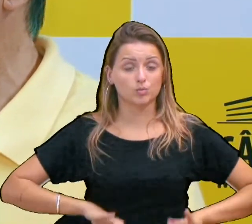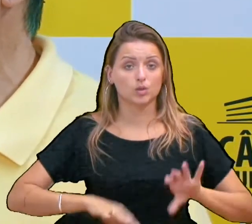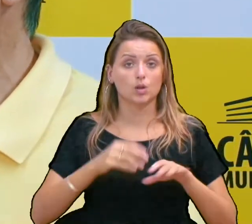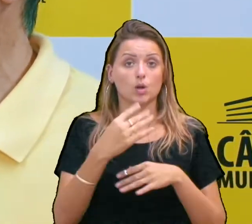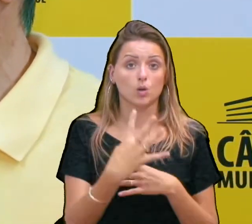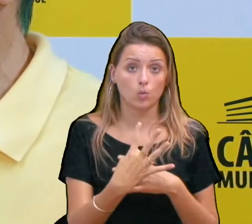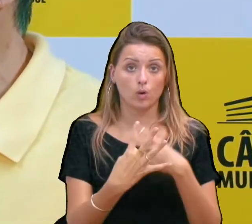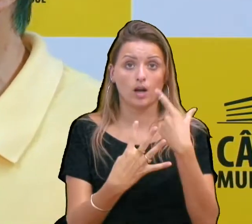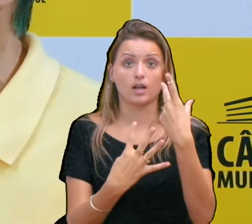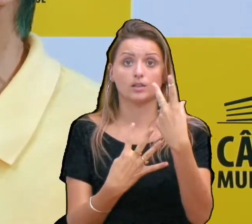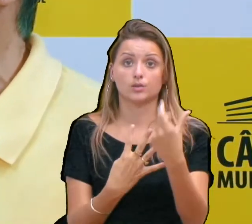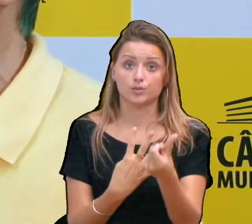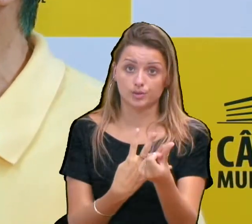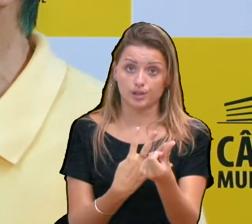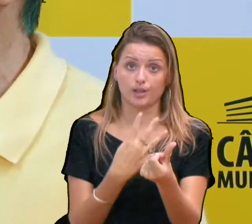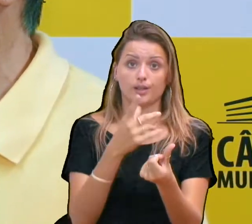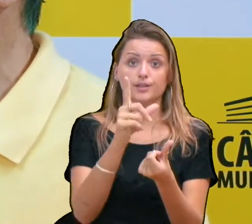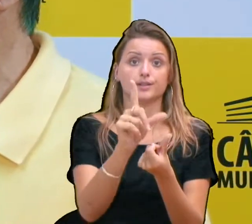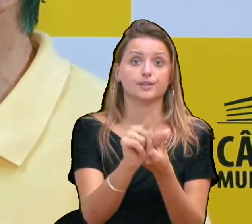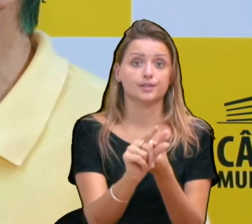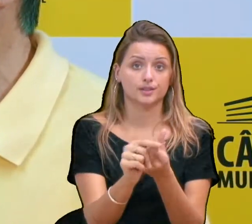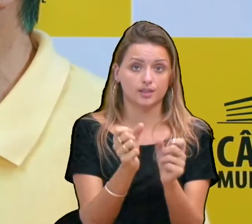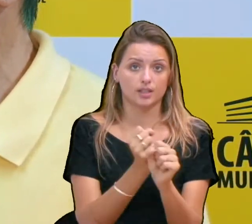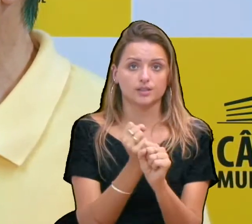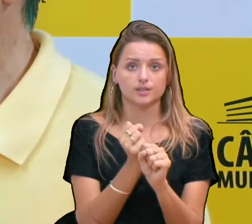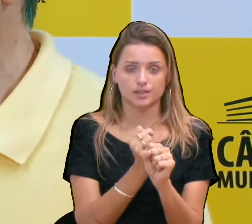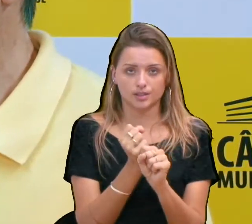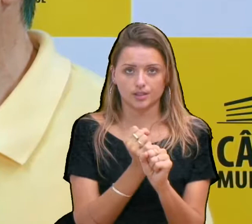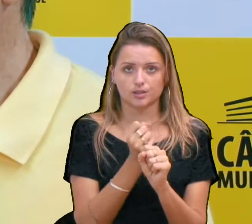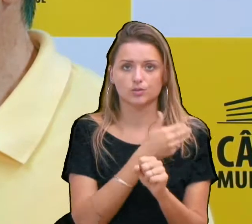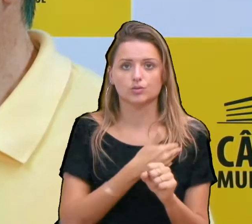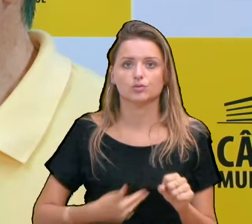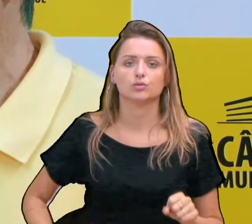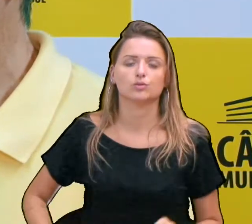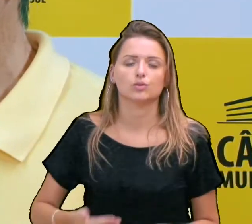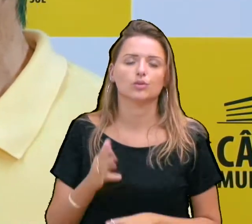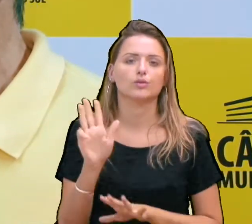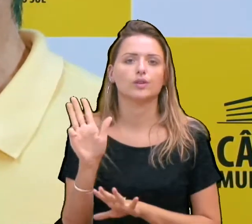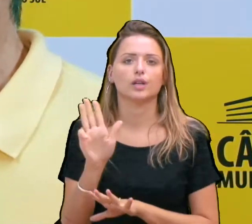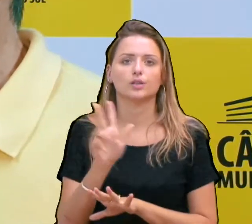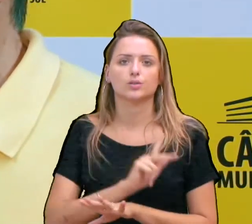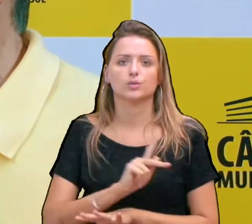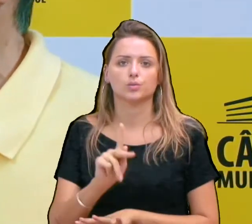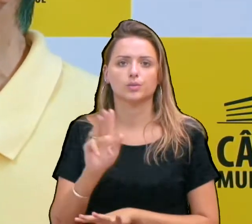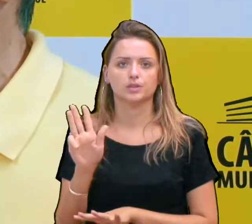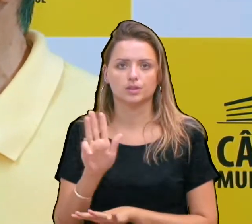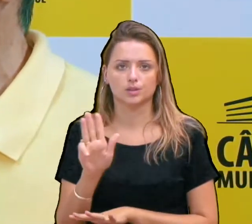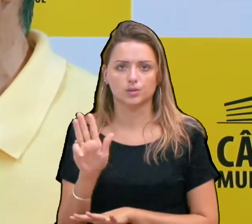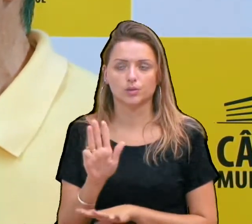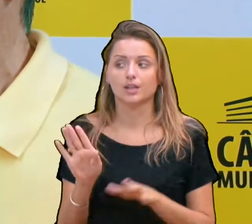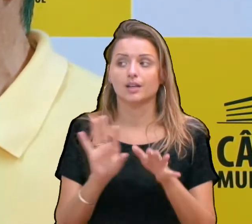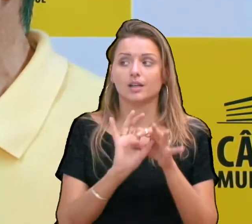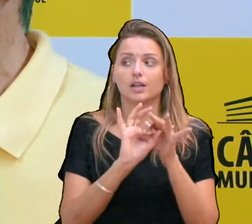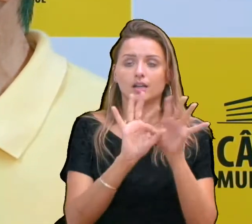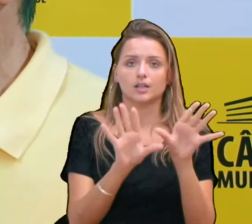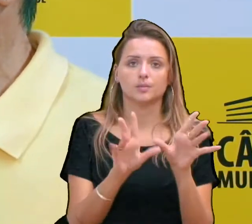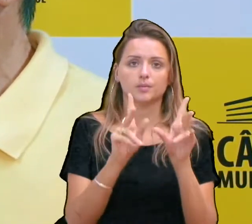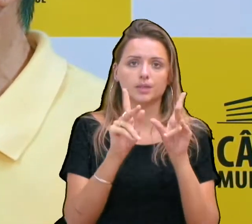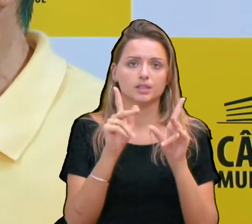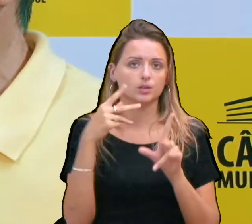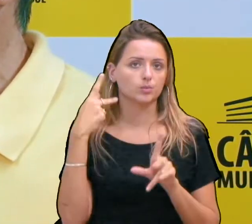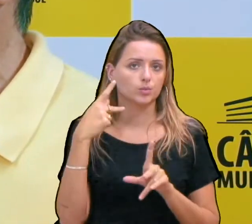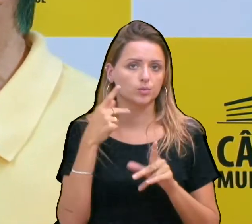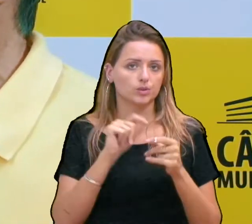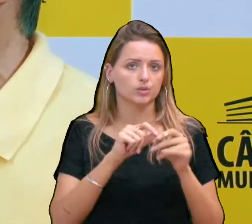para 6 e depois para 10 anos, já no final do governo Lula, o indulto de Natal. Aí no